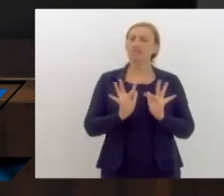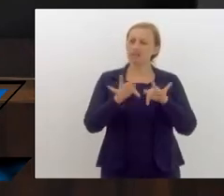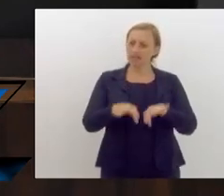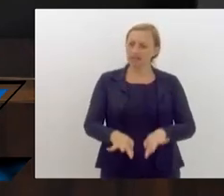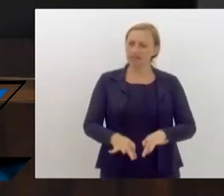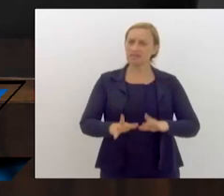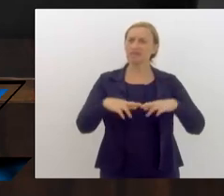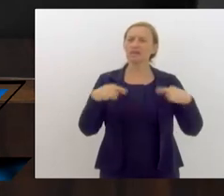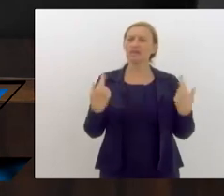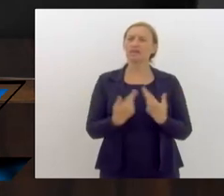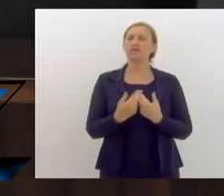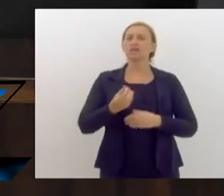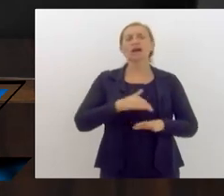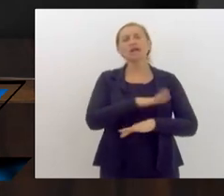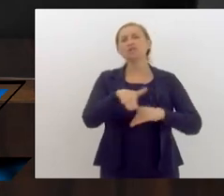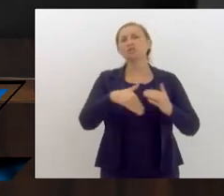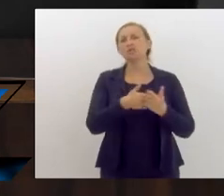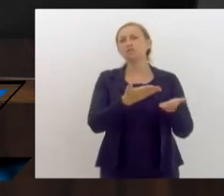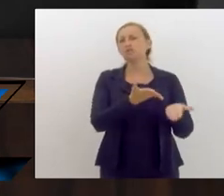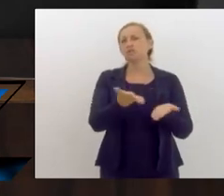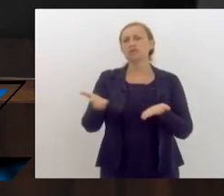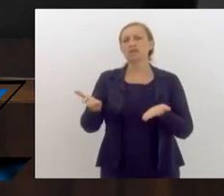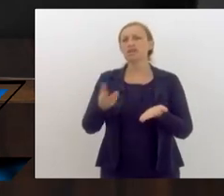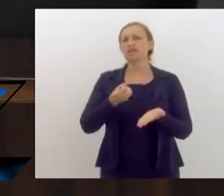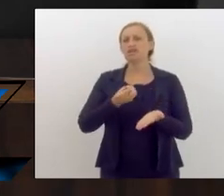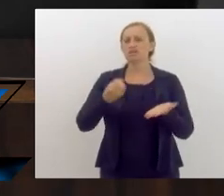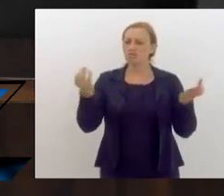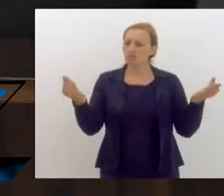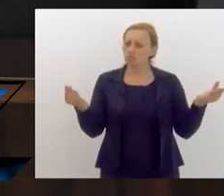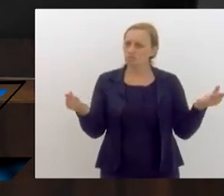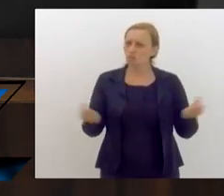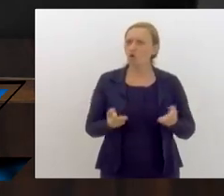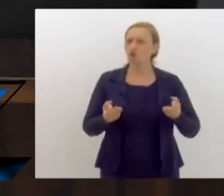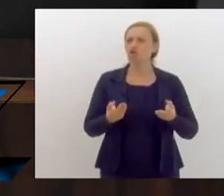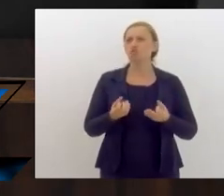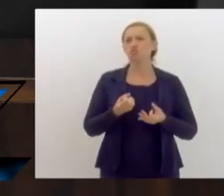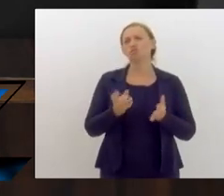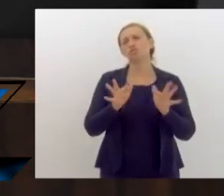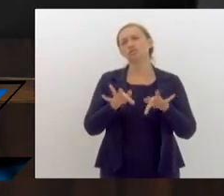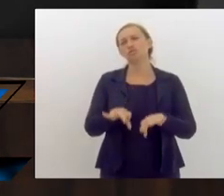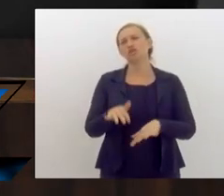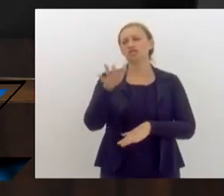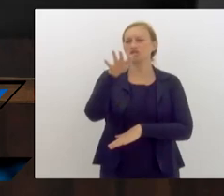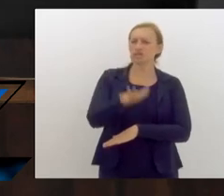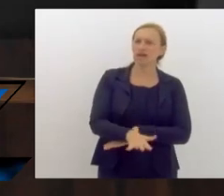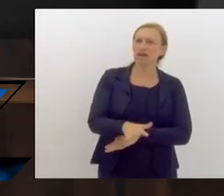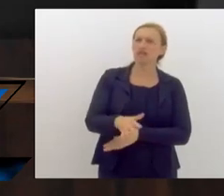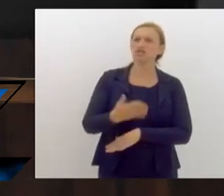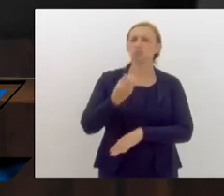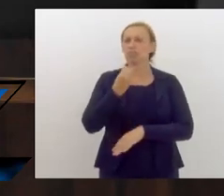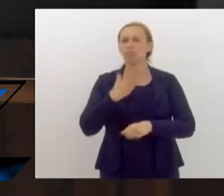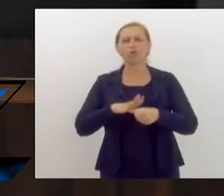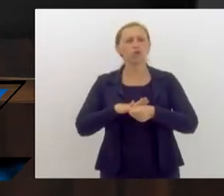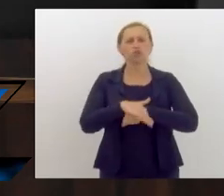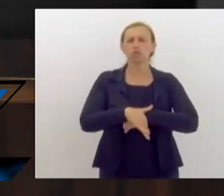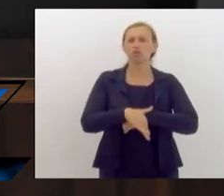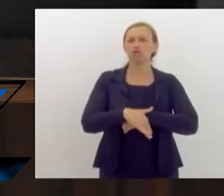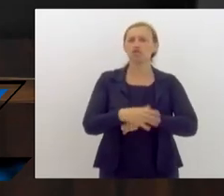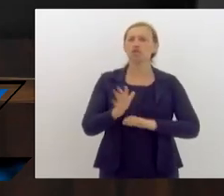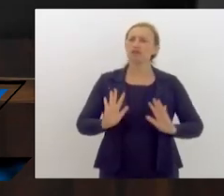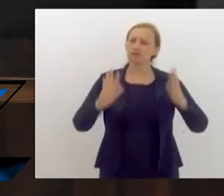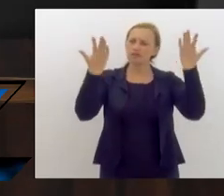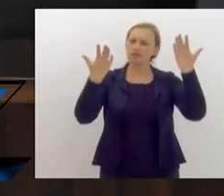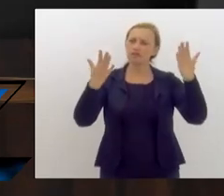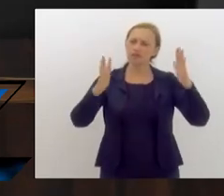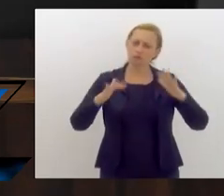presente sessão desejando a todos um ótimo final de tarde e uma excelente noite Viva o